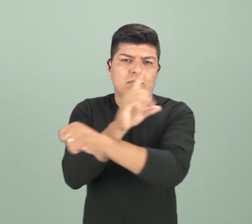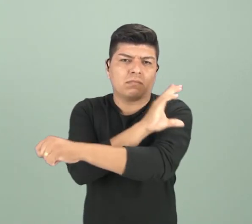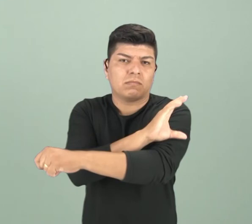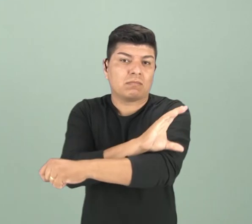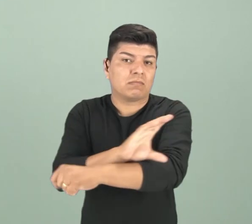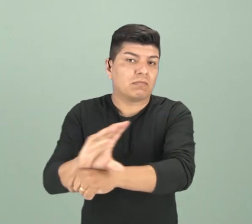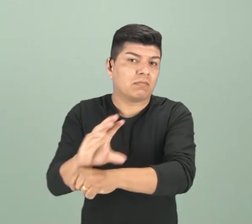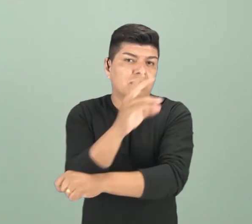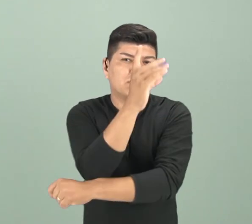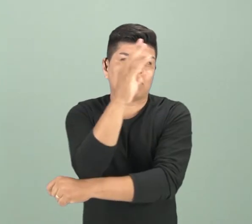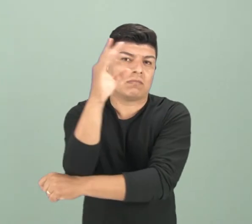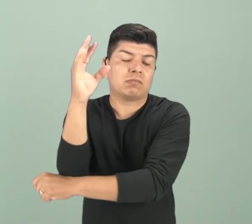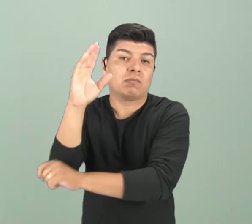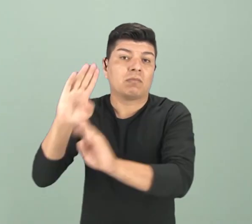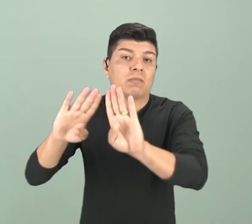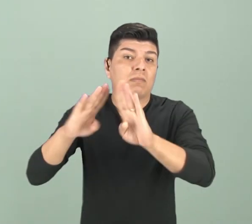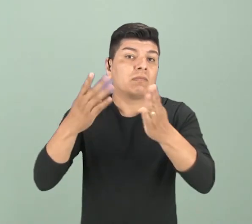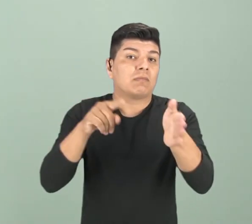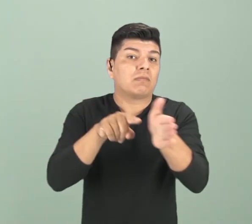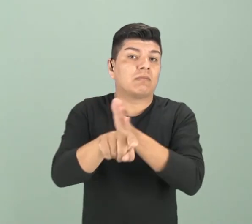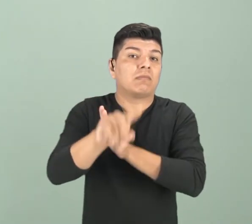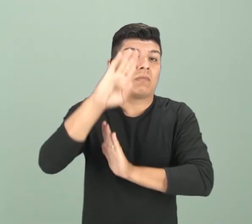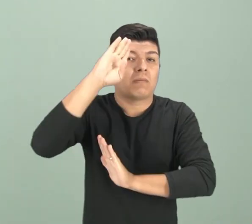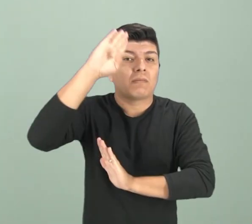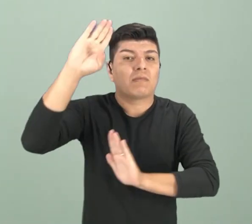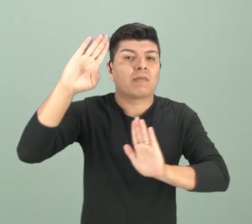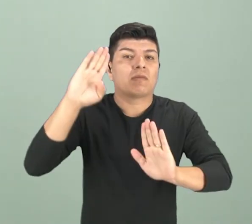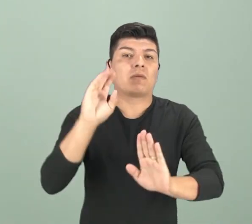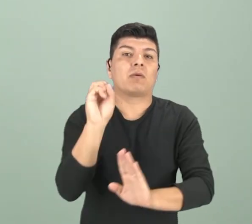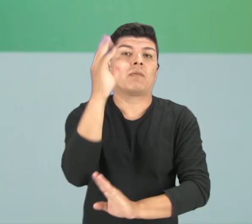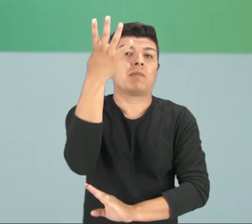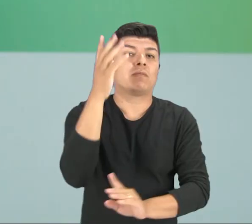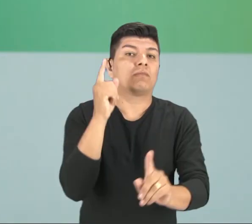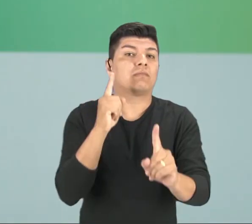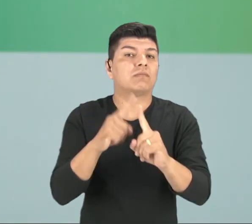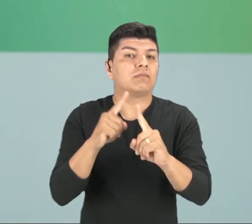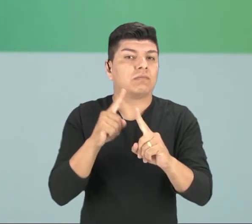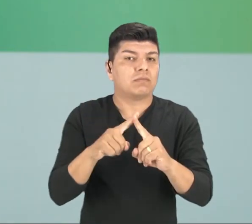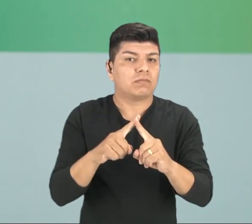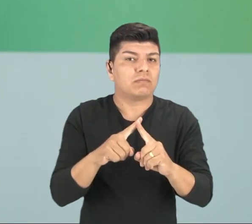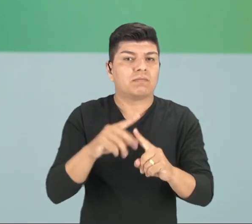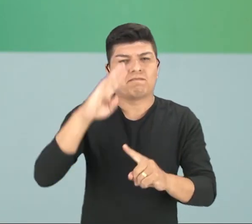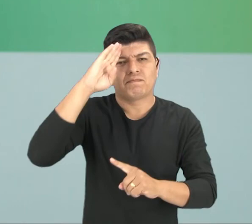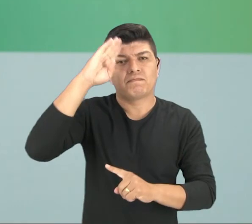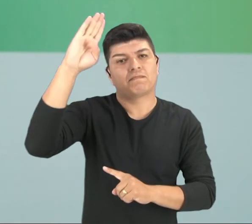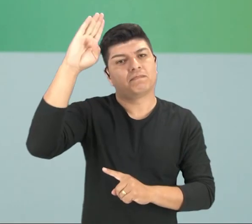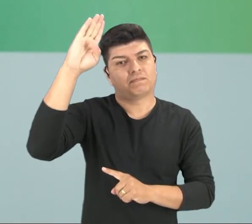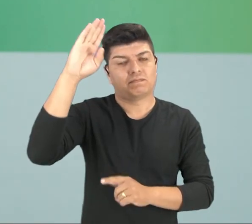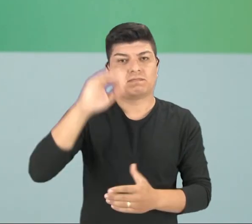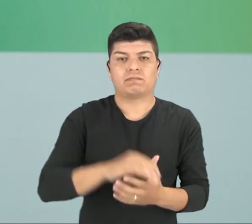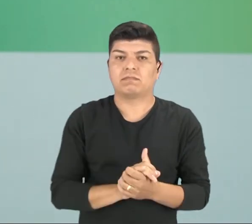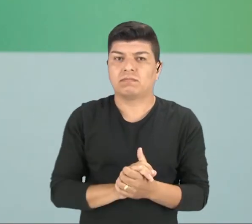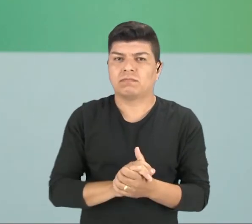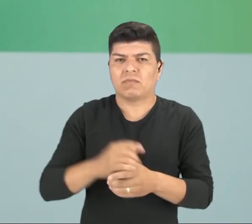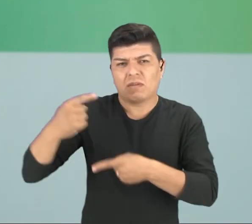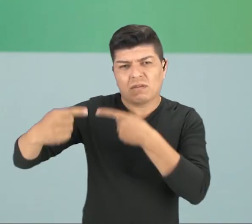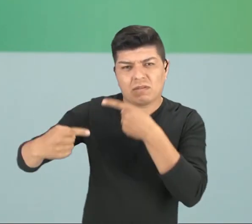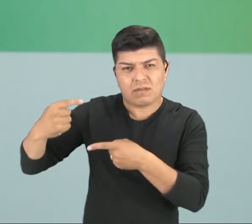social. Mas a questão está perguntando qual a principal causa. Dentre dessas causas, qual seria a